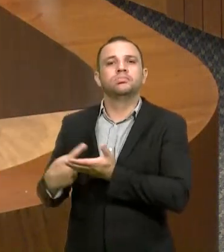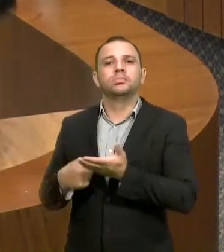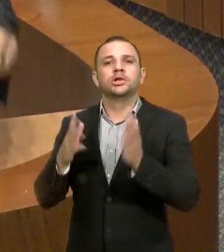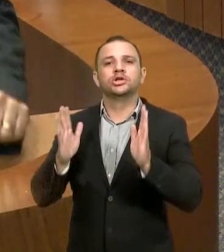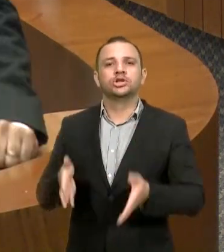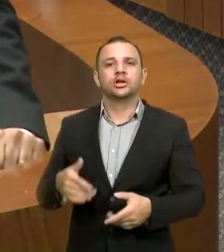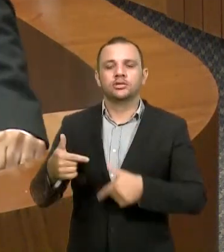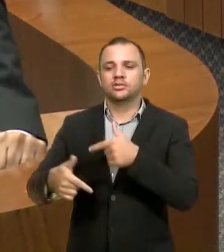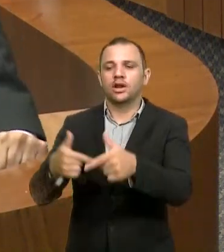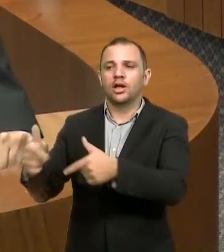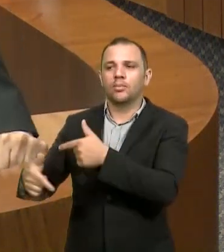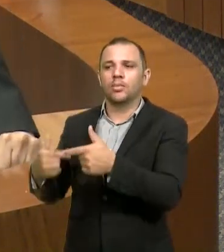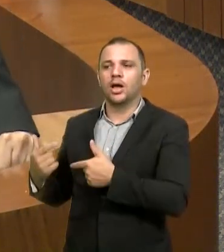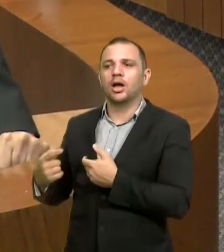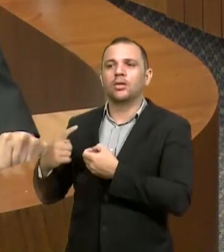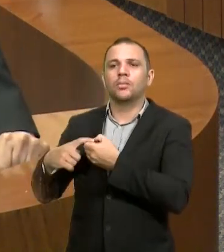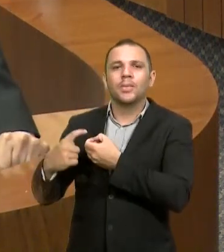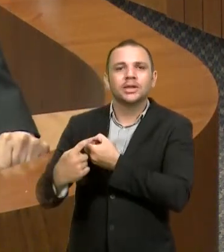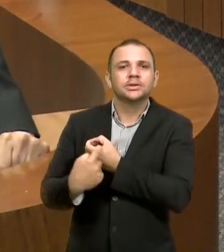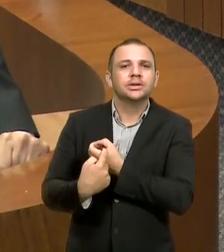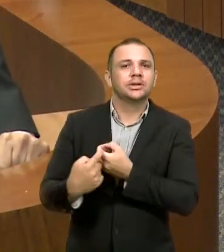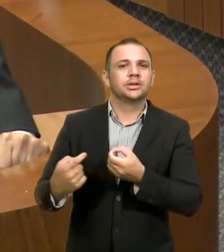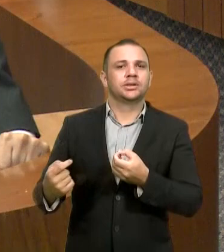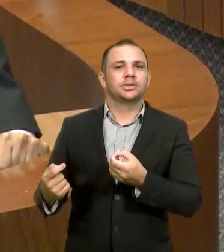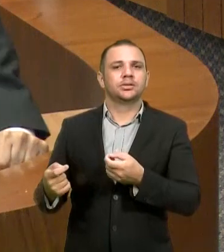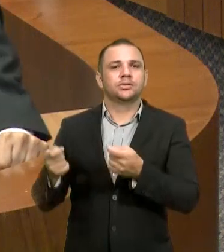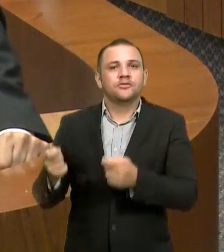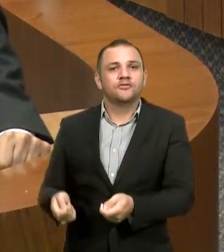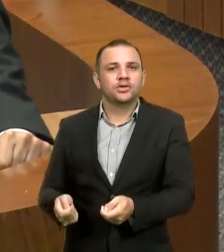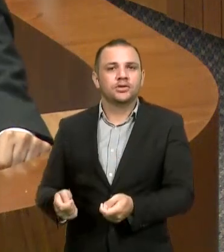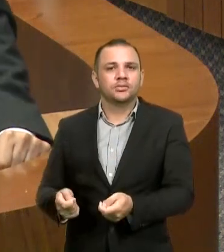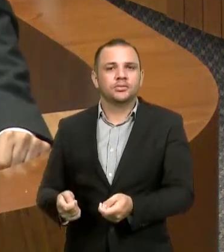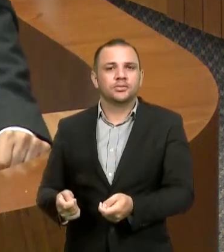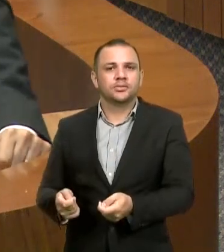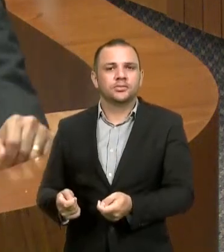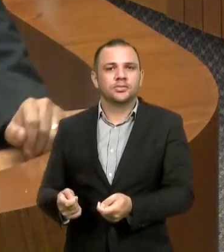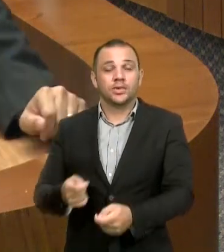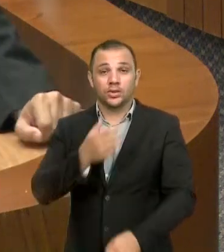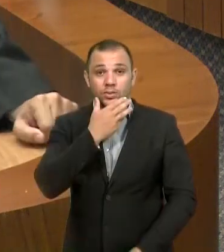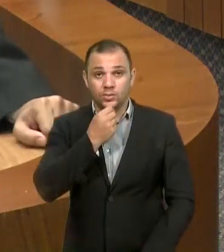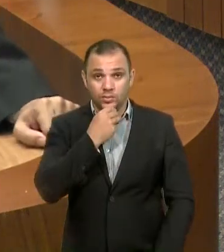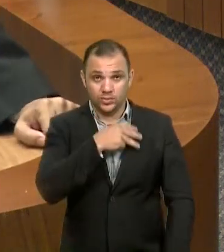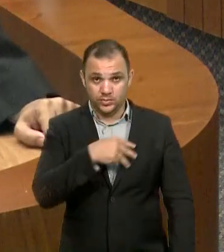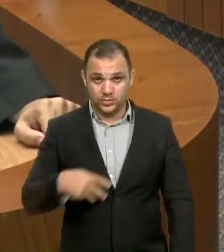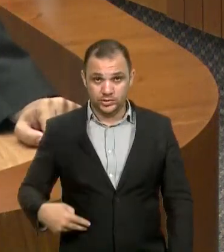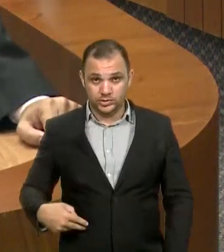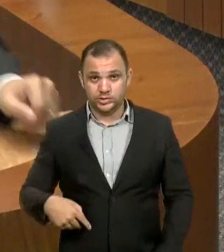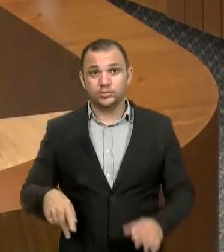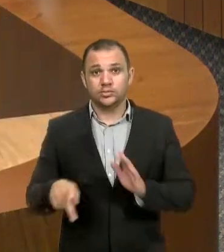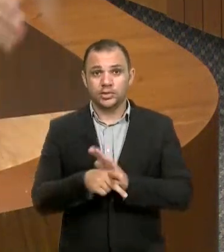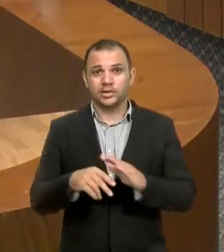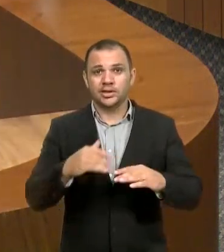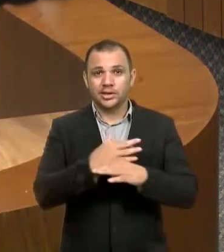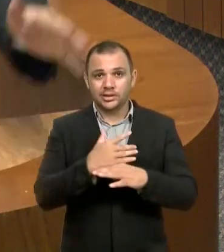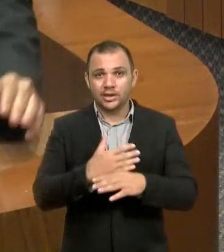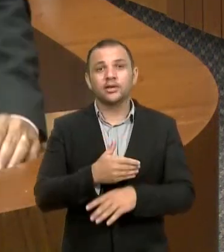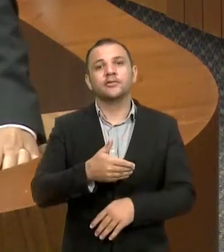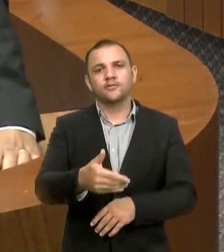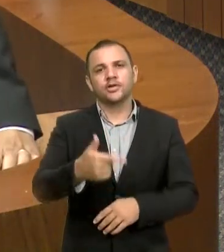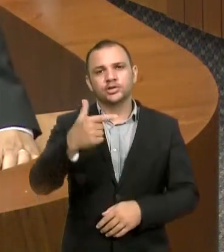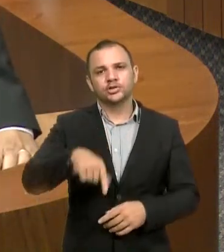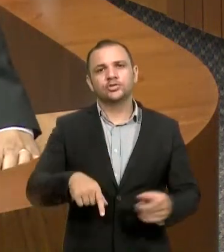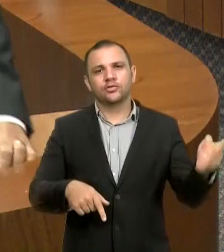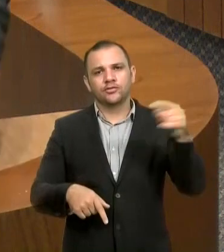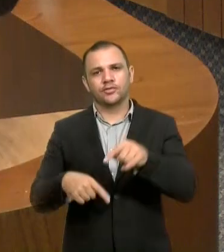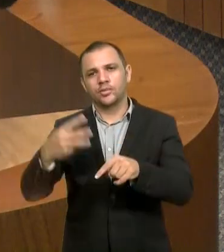com parcerias a serem firmadas. O ministro das Cidades vai estar aqui na segunda-feira novamente, inaugurando